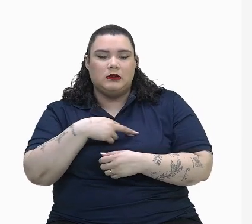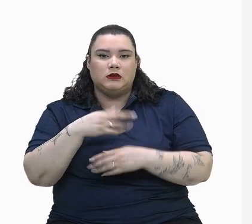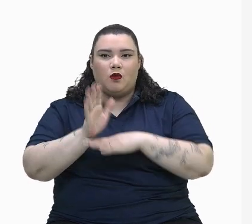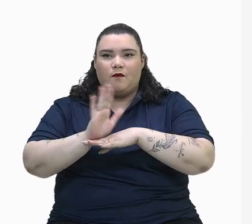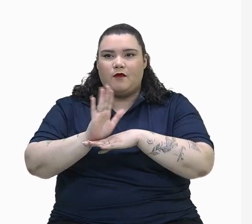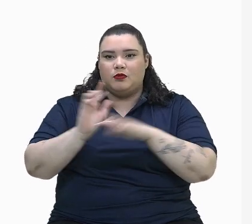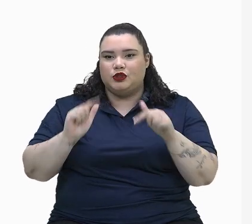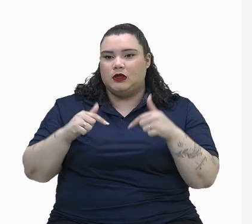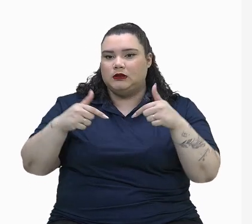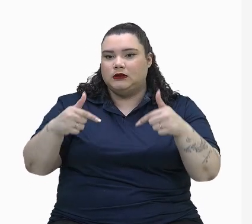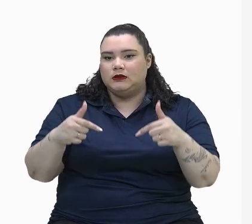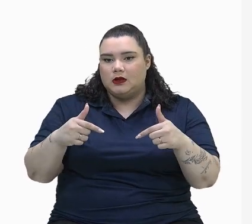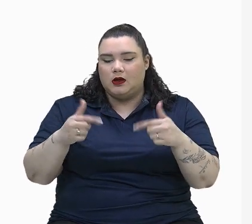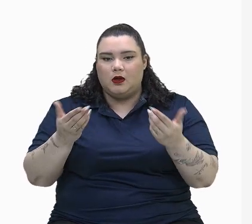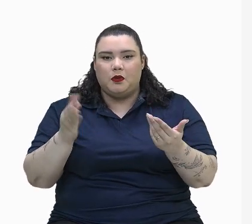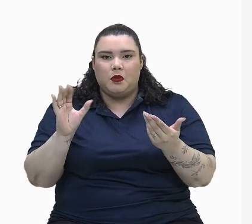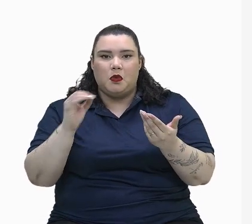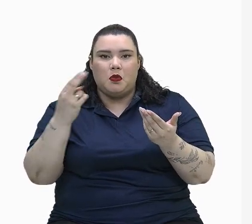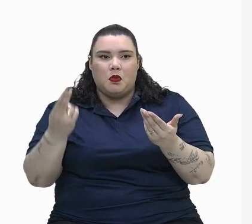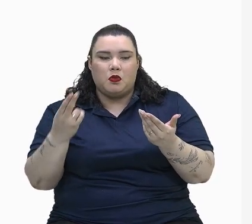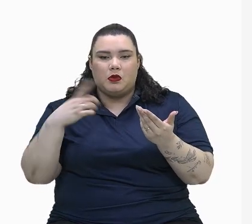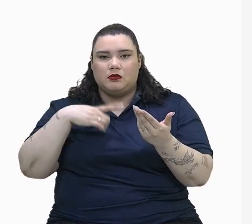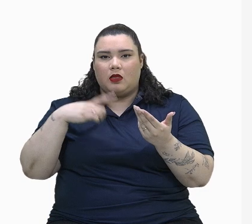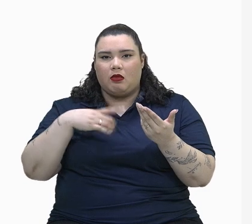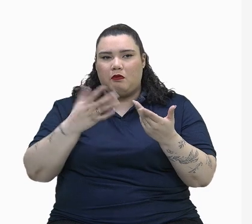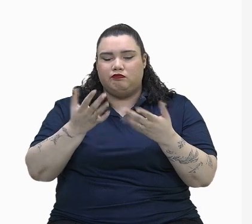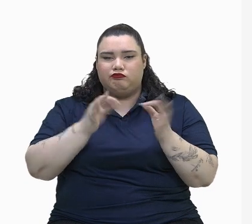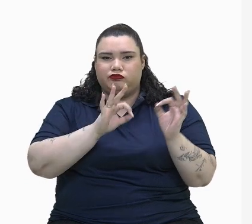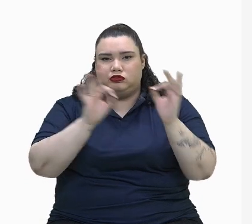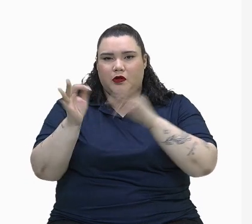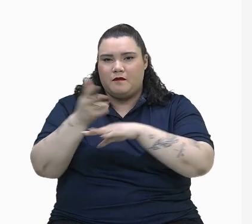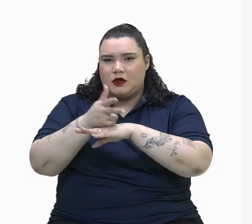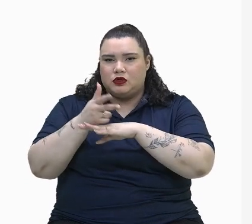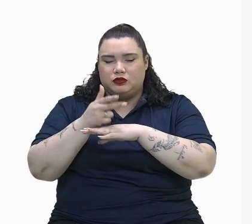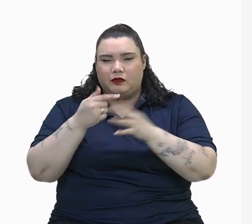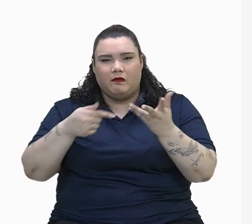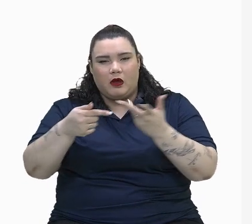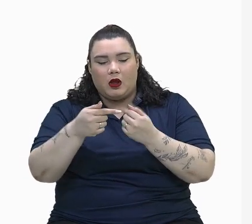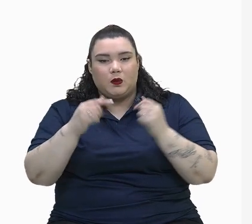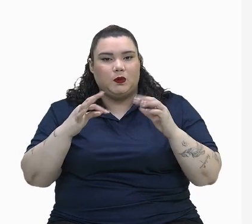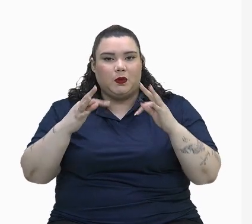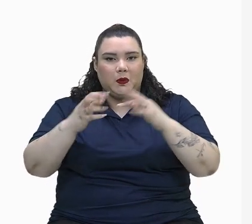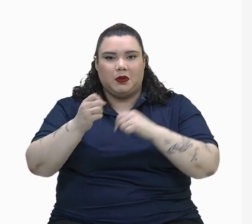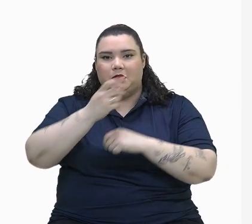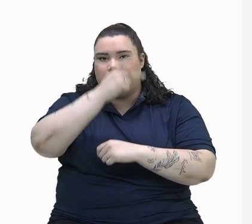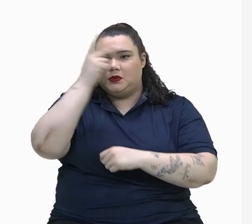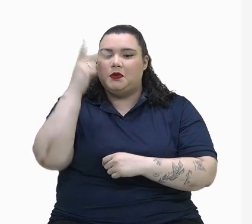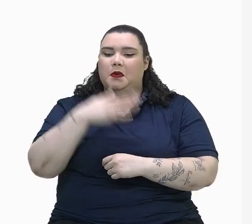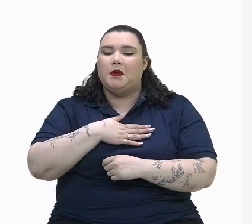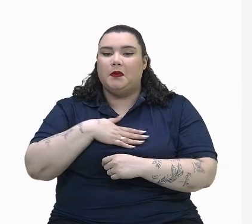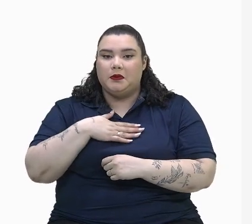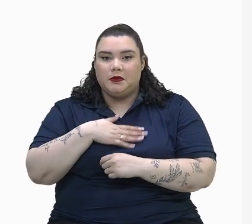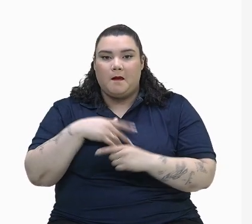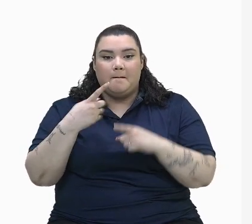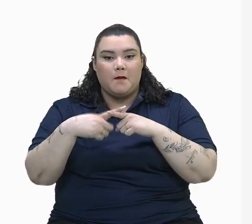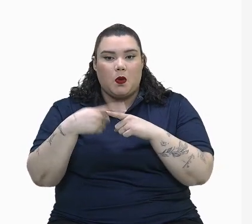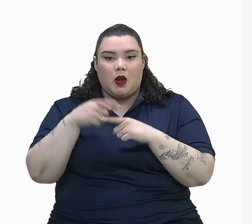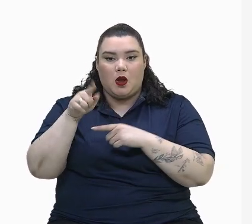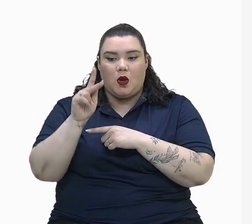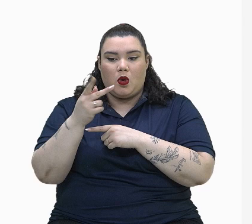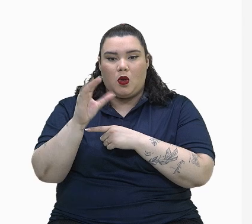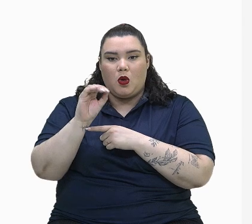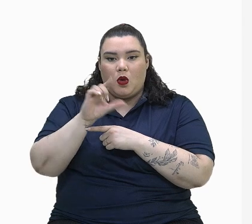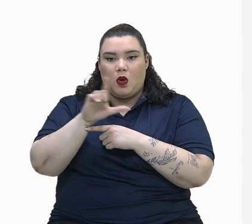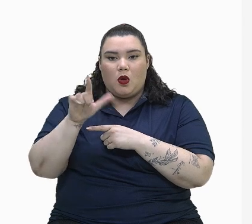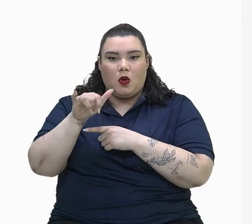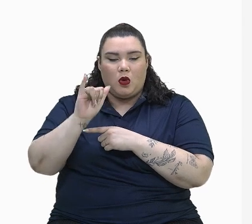época, né? Ou um documentário muito bem feito e que todo mundo gosta, na verdade, porque Hollywood é